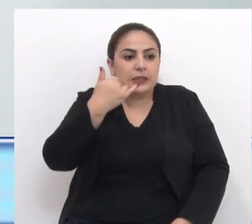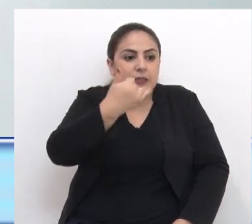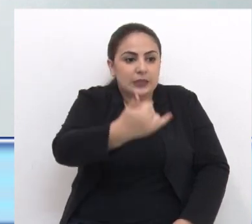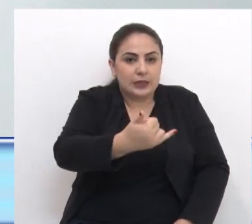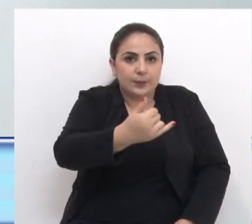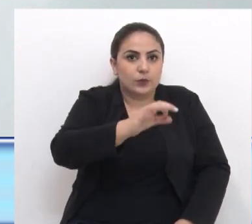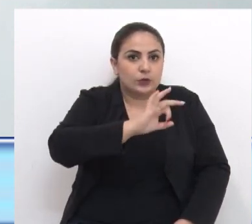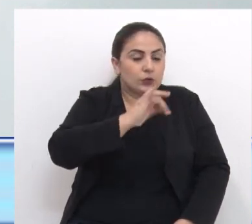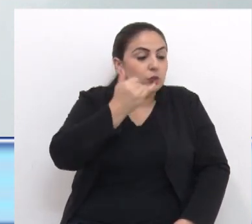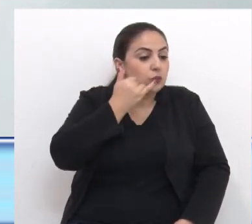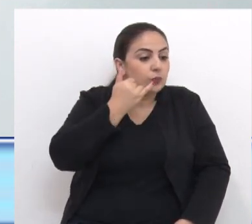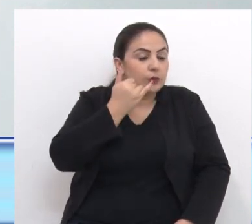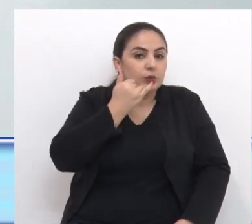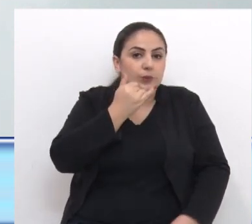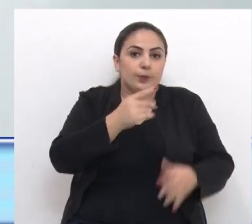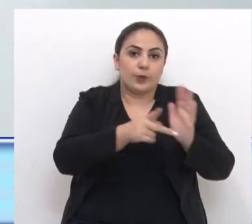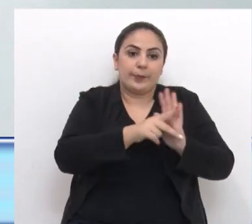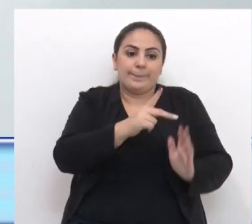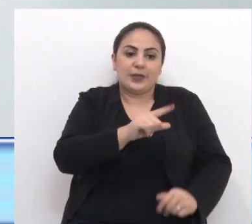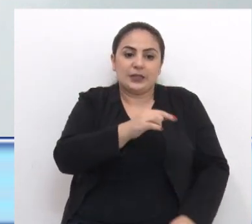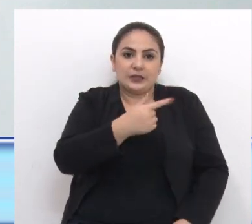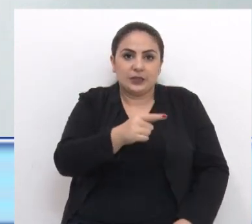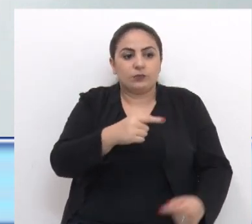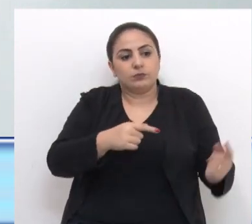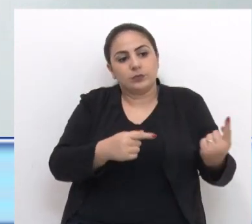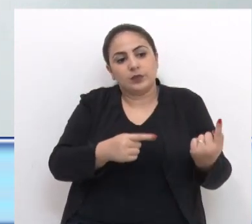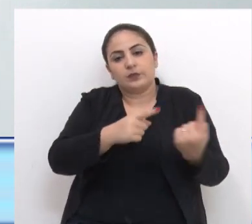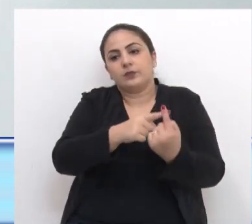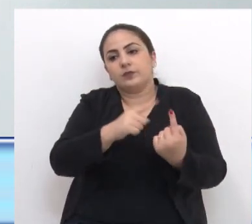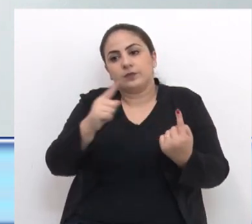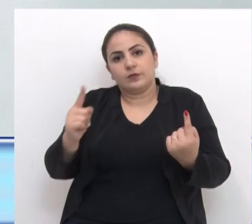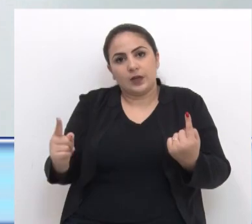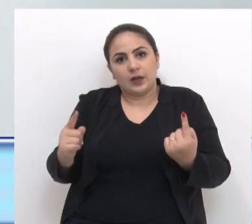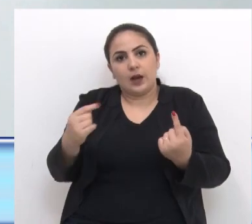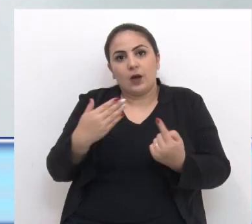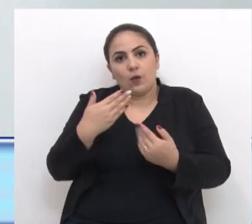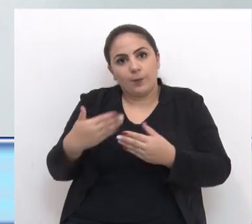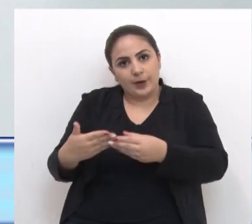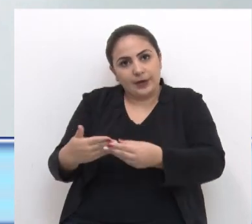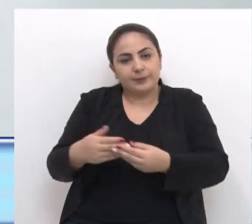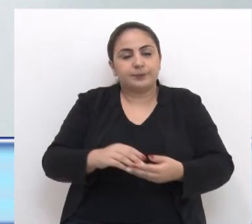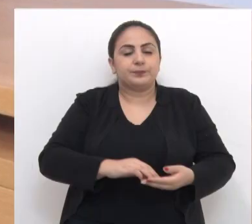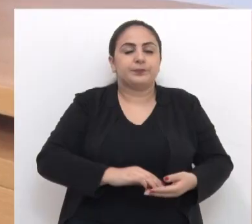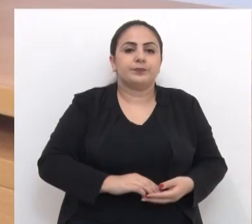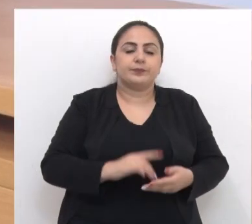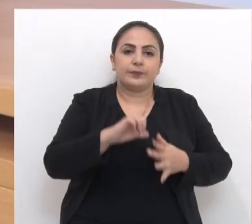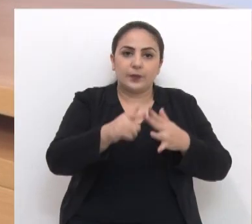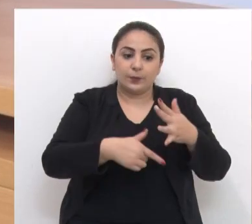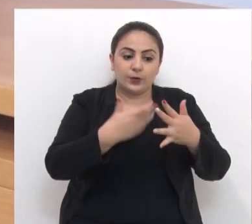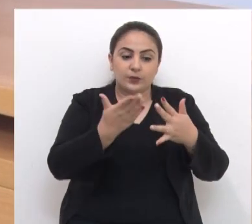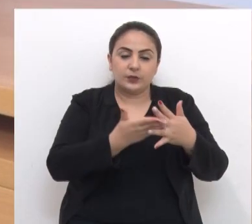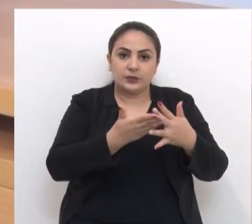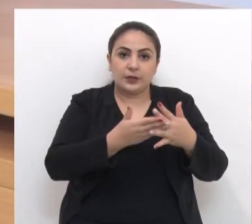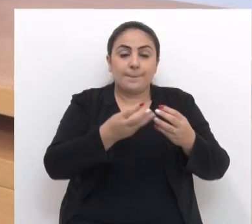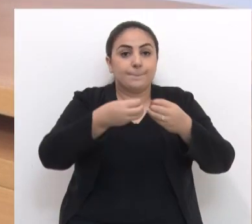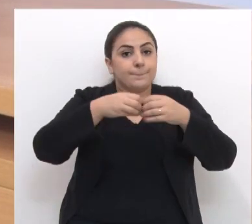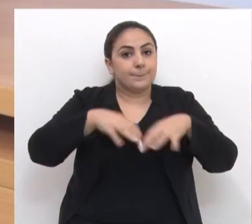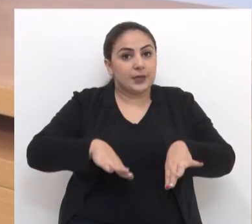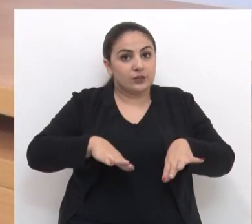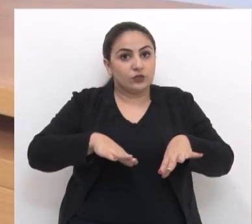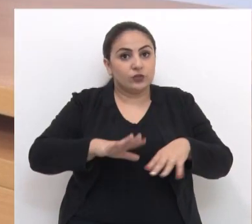para o telefone do plantão para que o plantonista da CEPLAN acompanhe este flagrante. E depois do